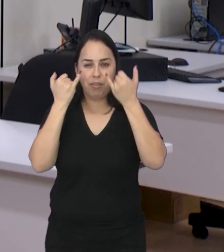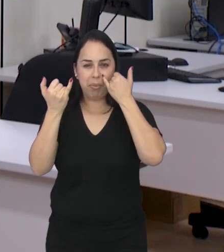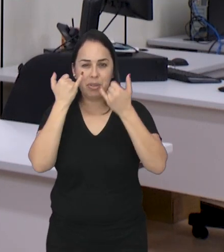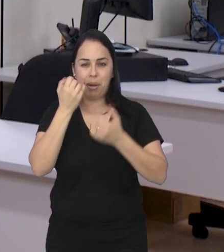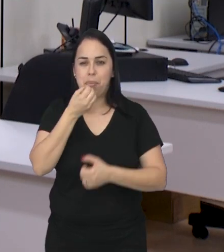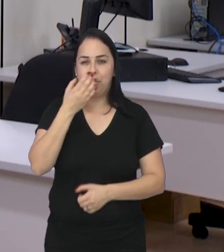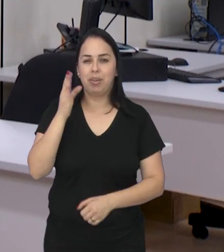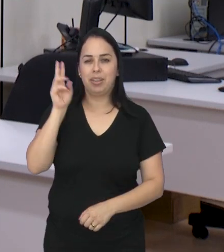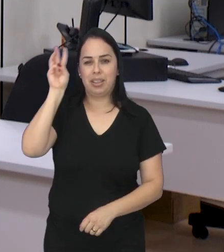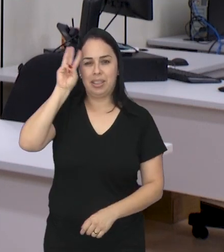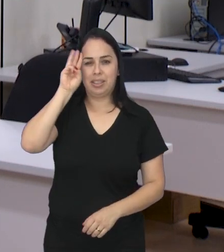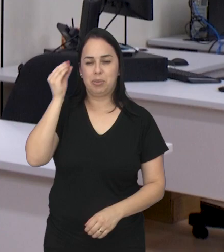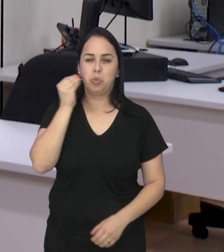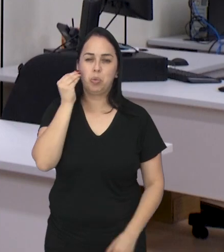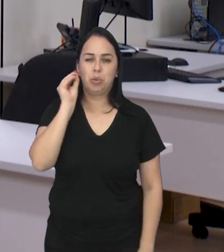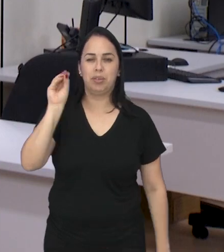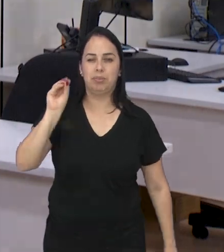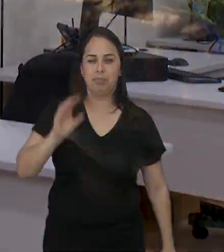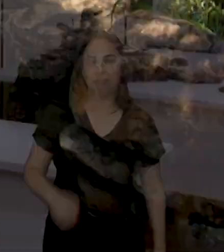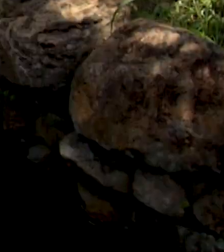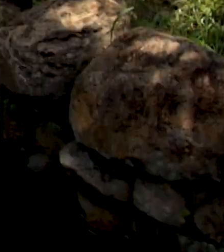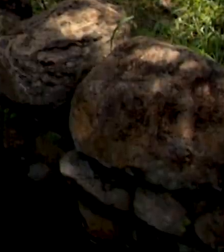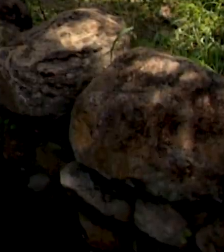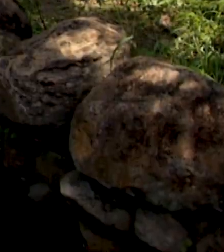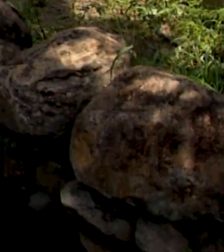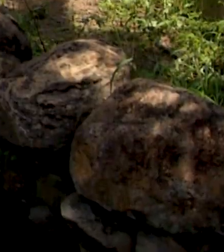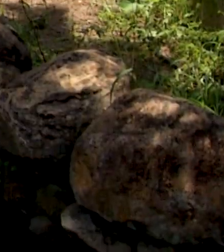Boa terça para você beijo tchau